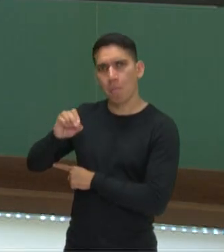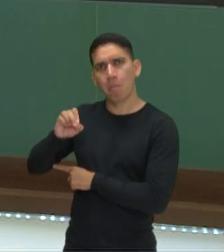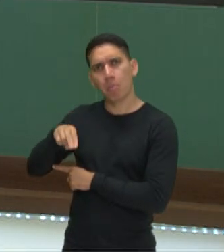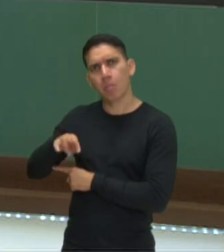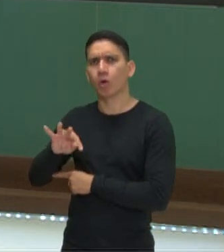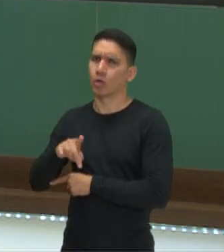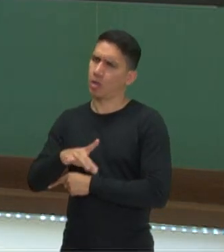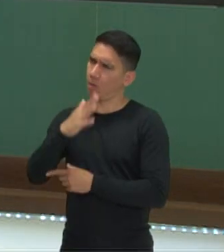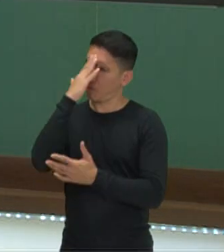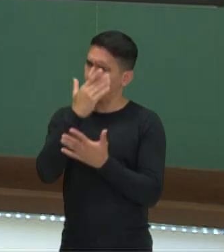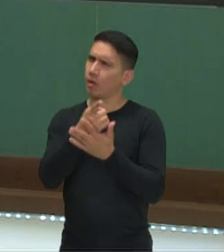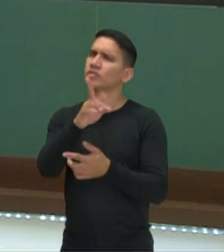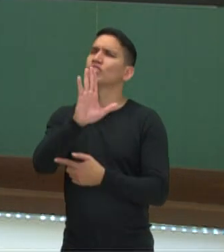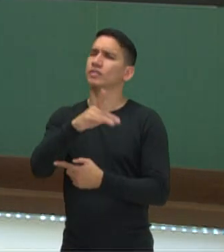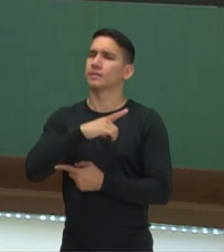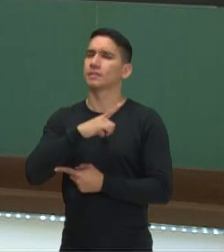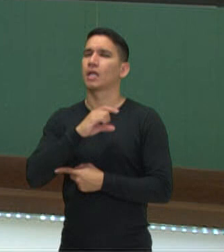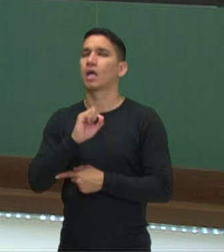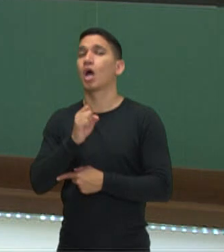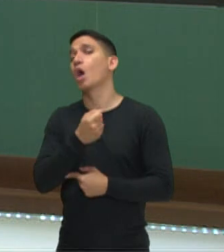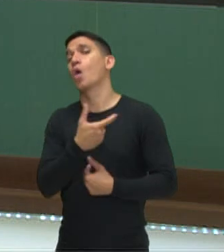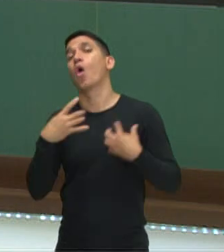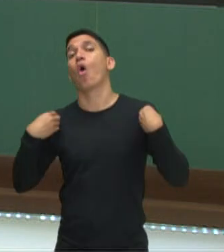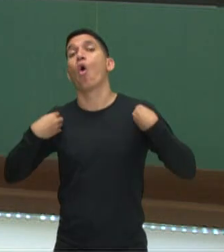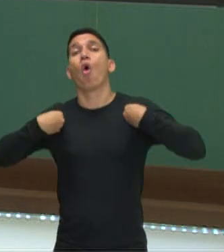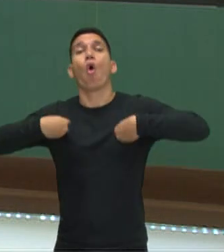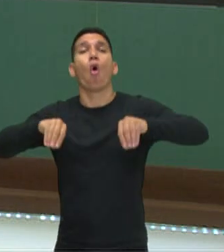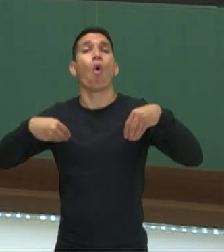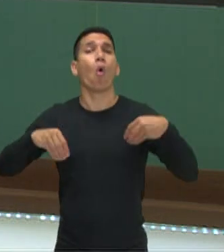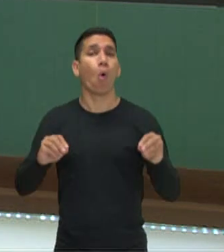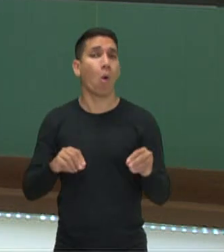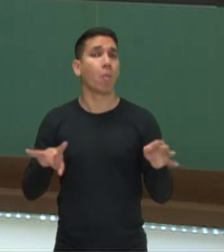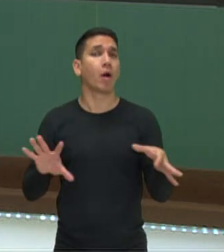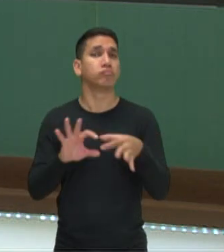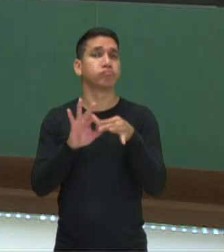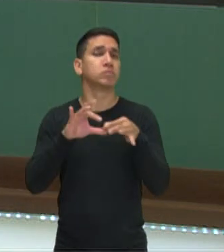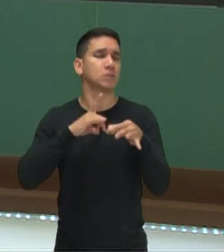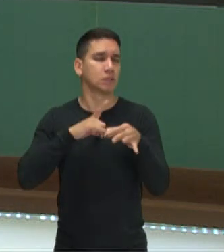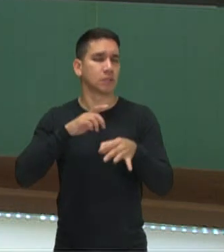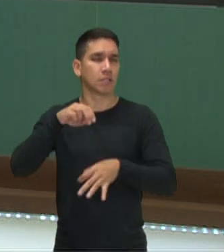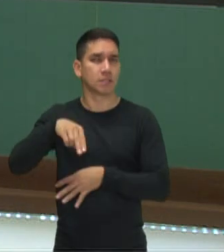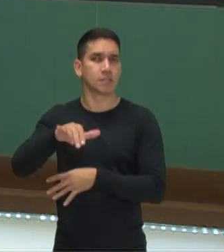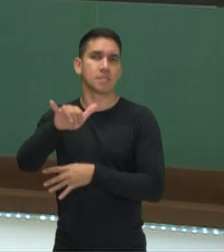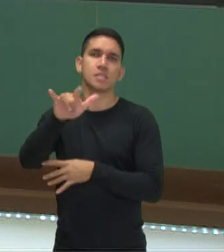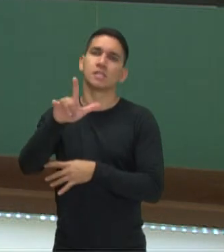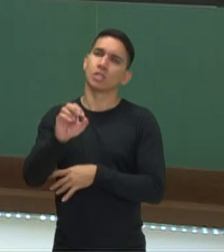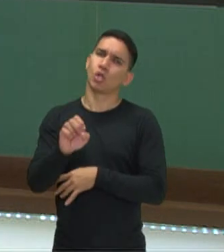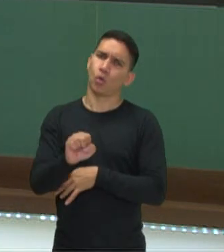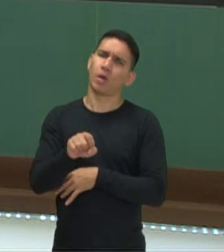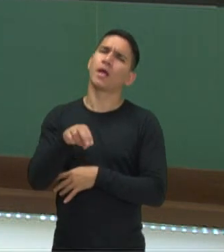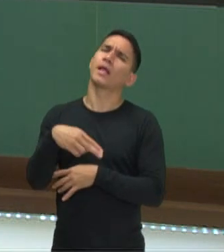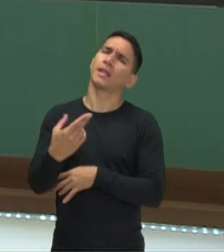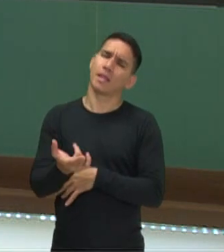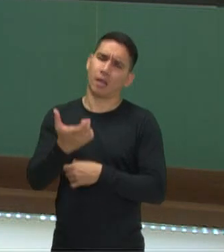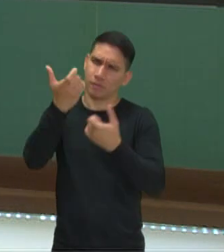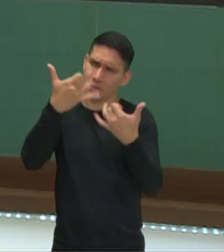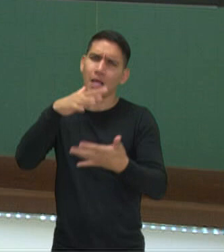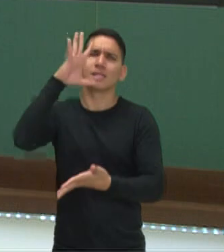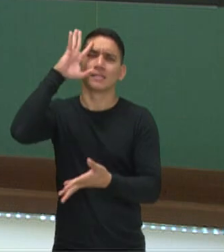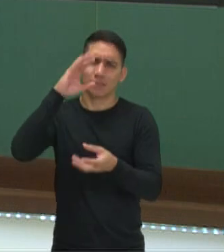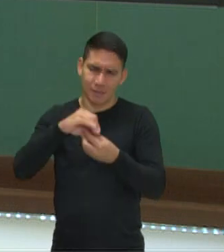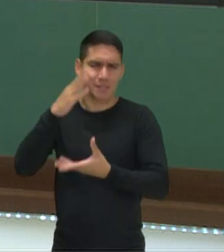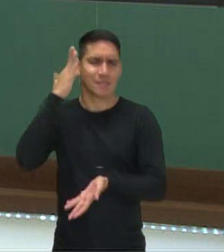certeza que você tem alguma roupa que é constituído de nylon. Então você sabe muito bem do que eu estou